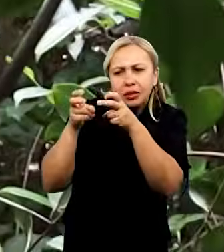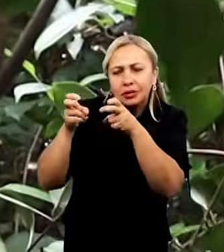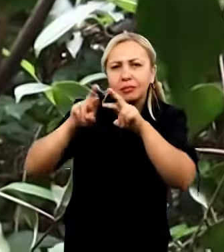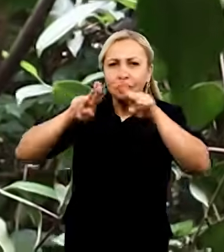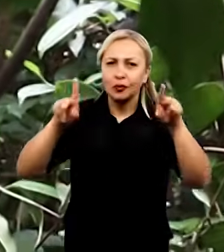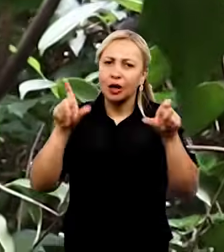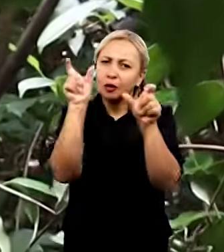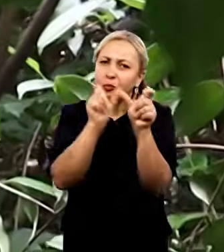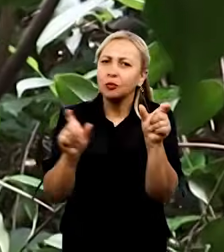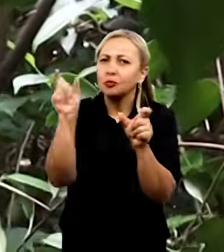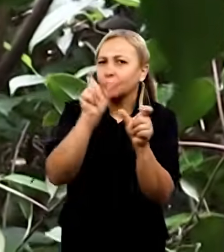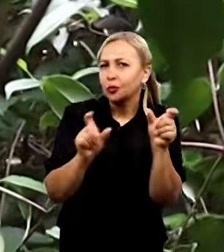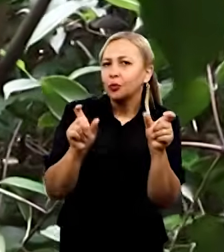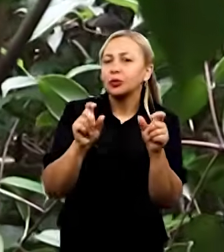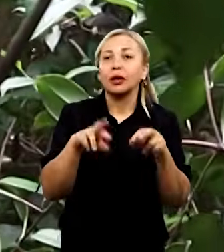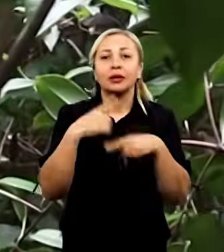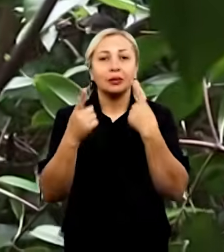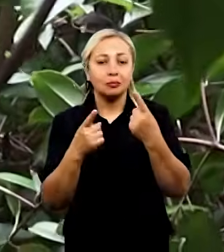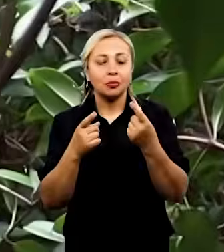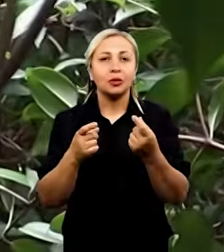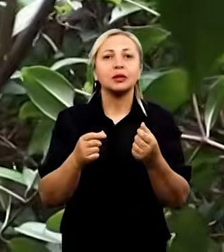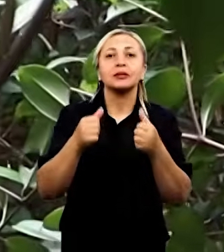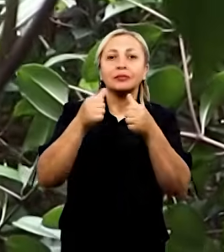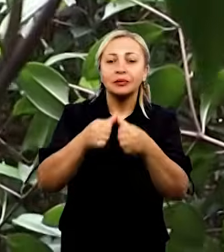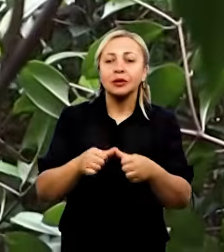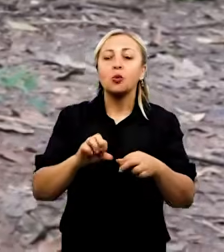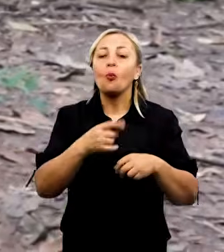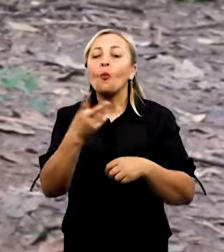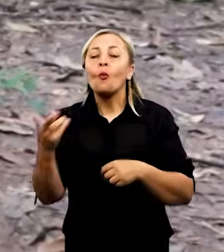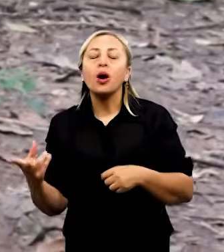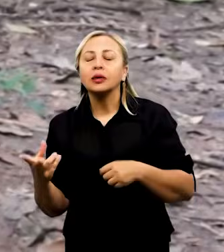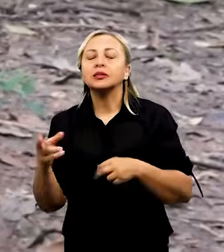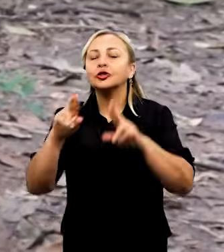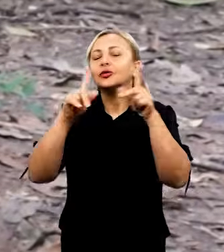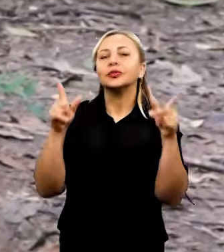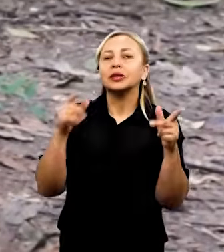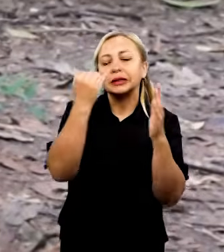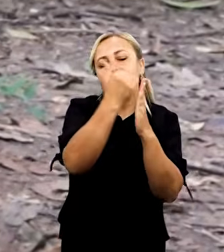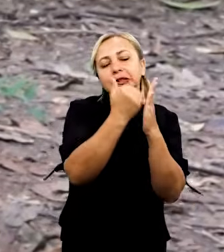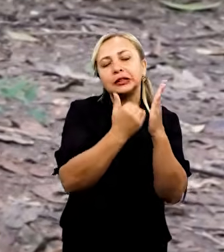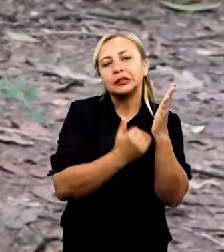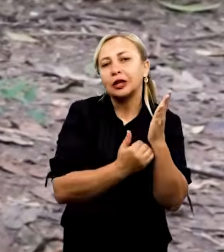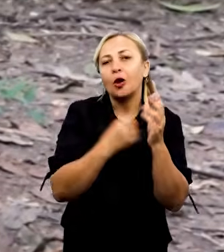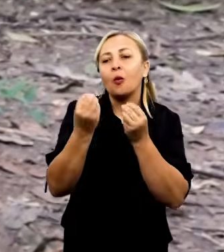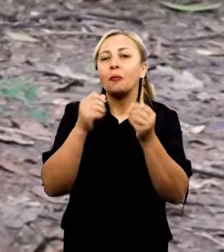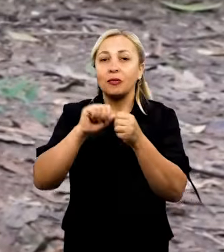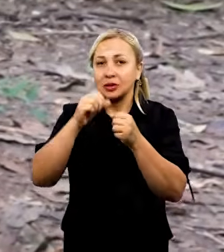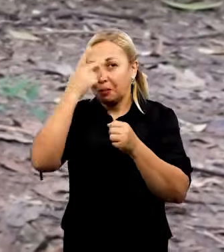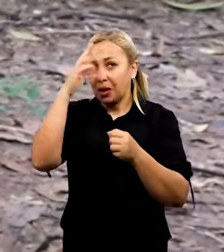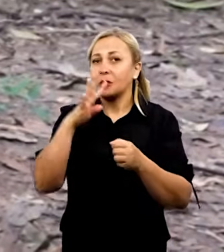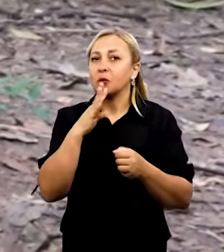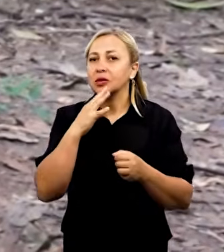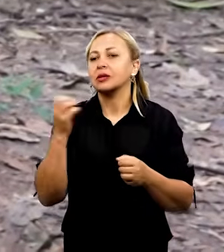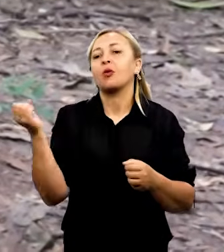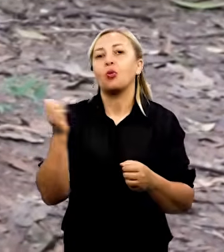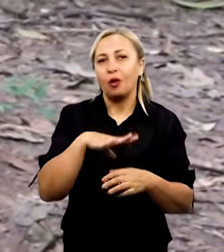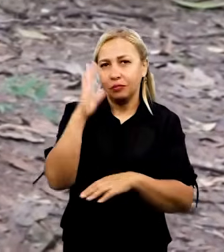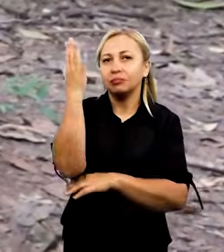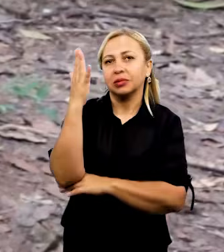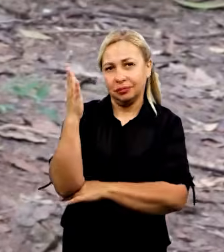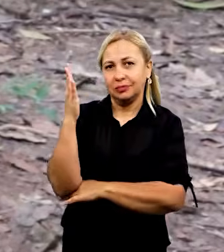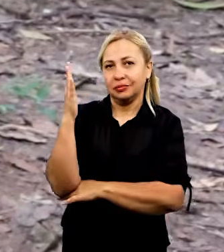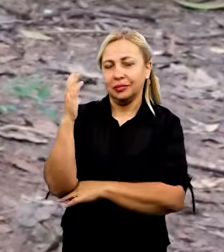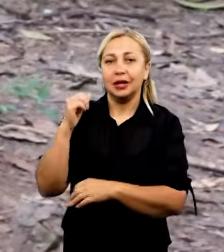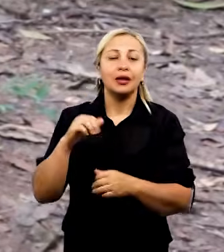essas diferenças, né, morfológicas principalmente, e aí estabelece quais são elas e como a gente faz para